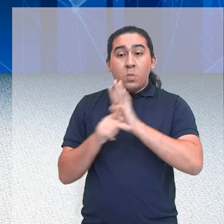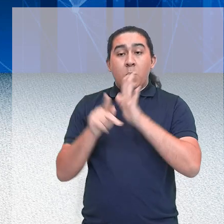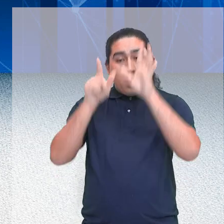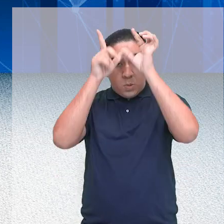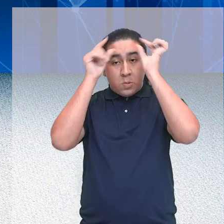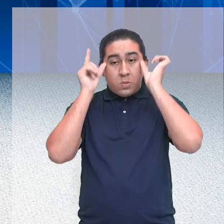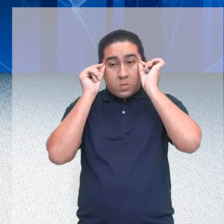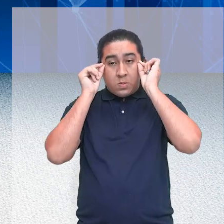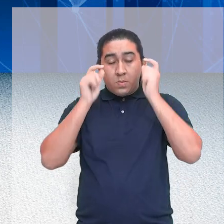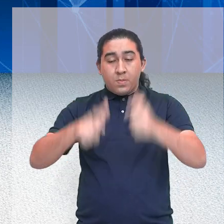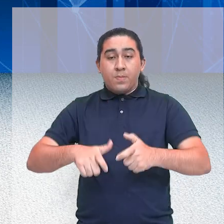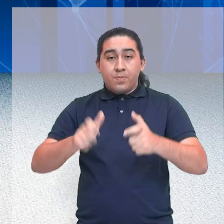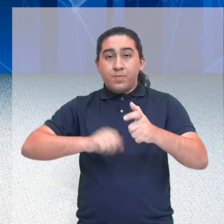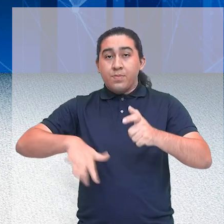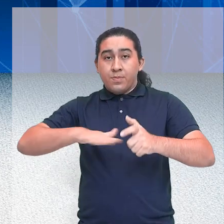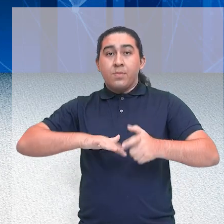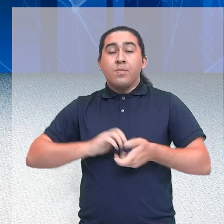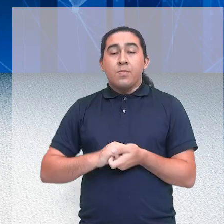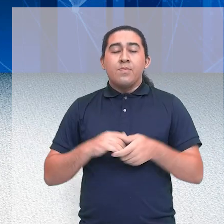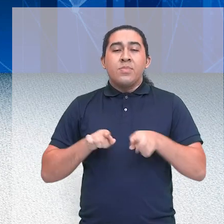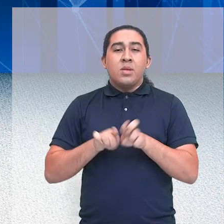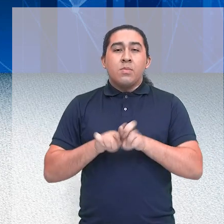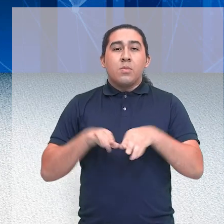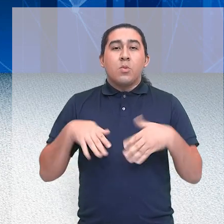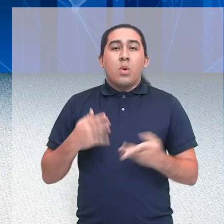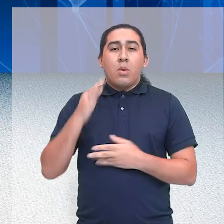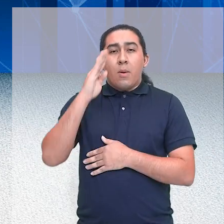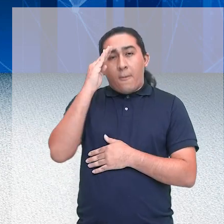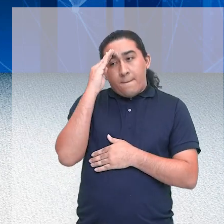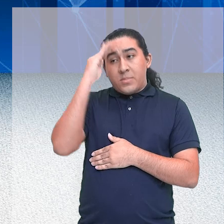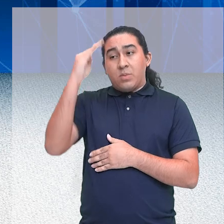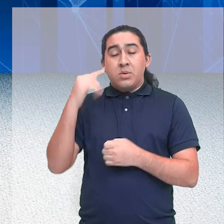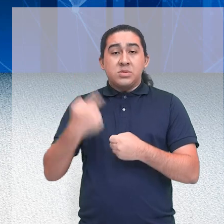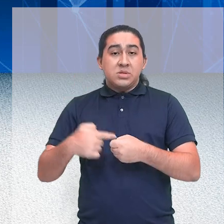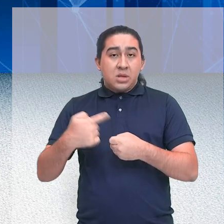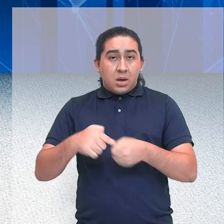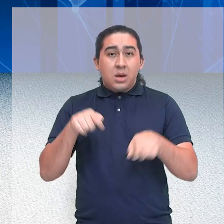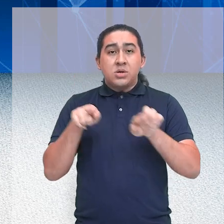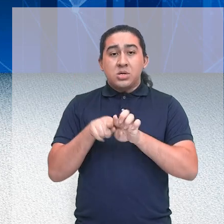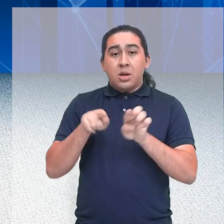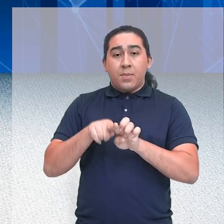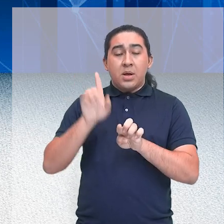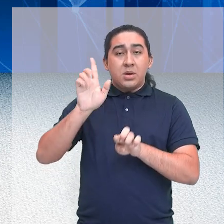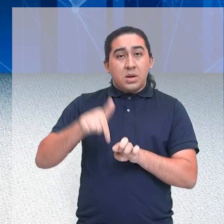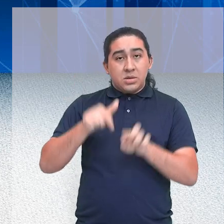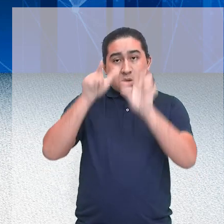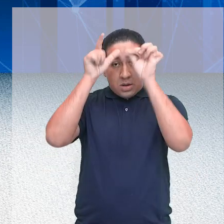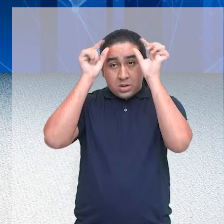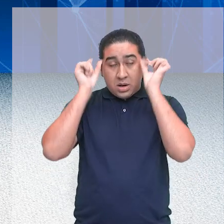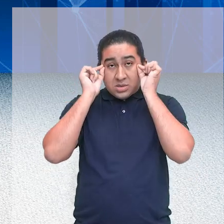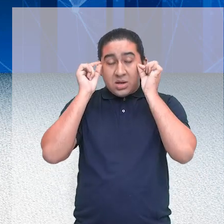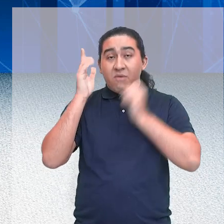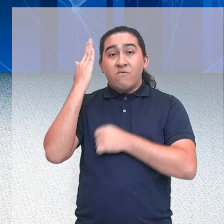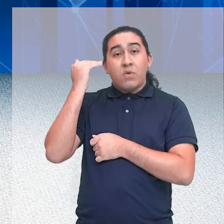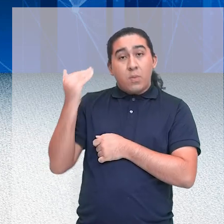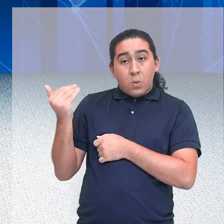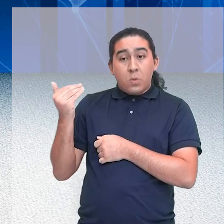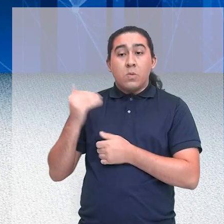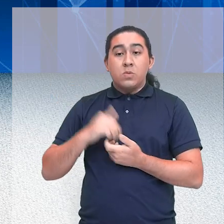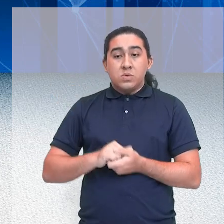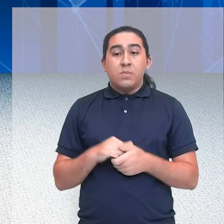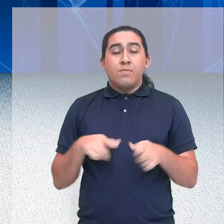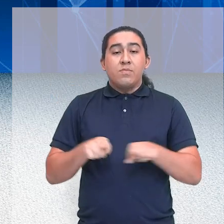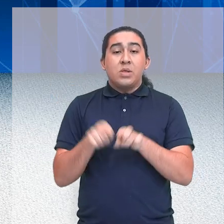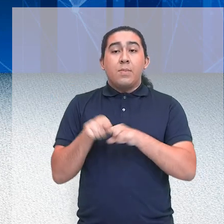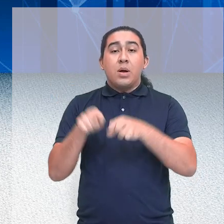desse lugar, quais são as principais cidades, né, ali na Grécia que são mais famosas, como é que